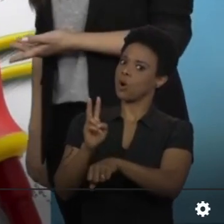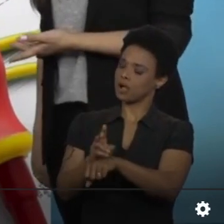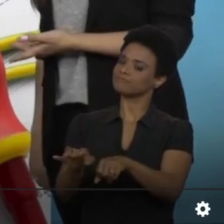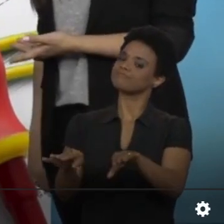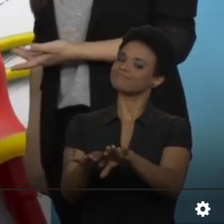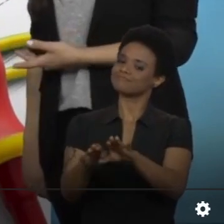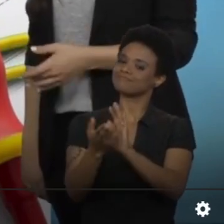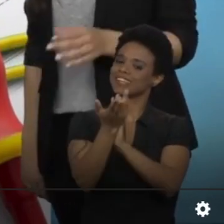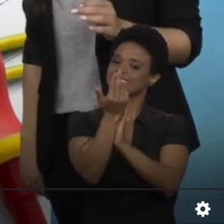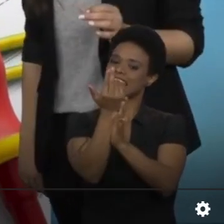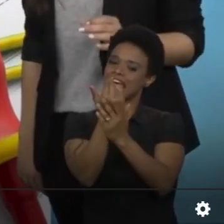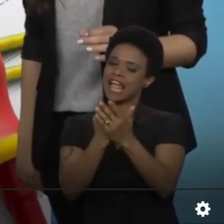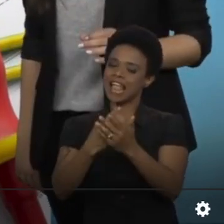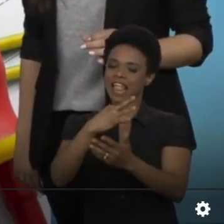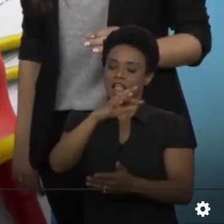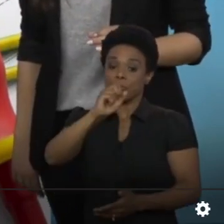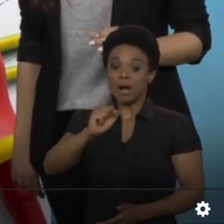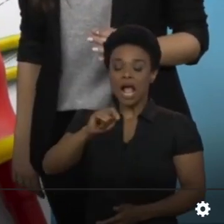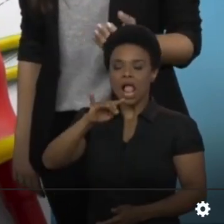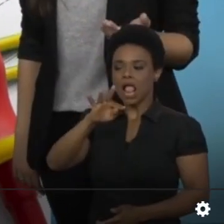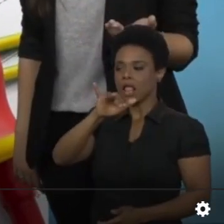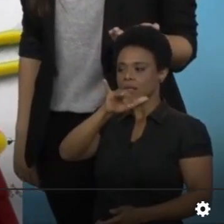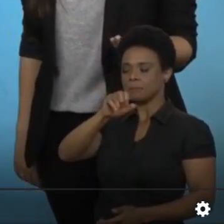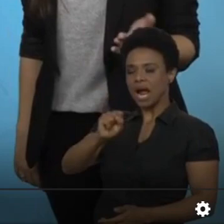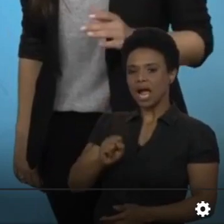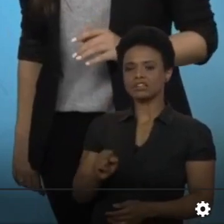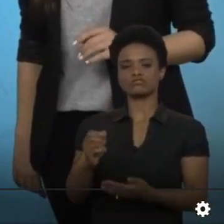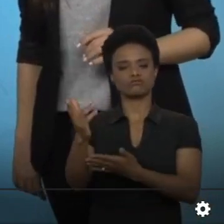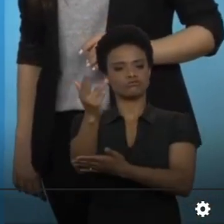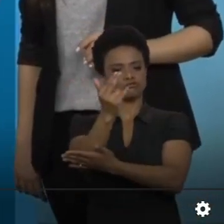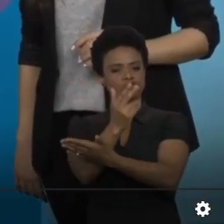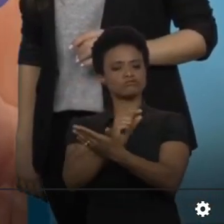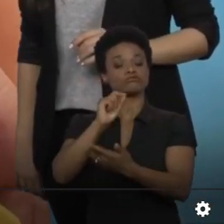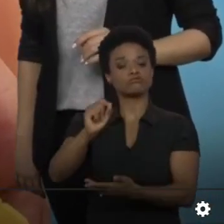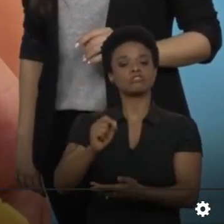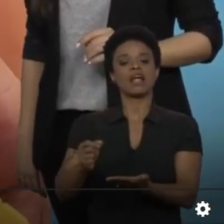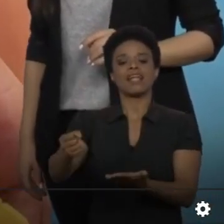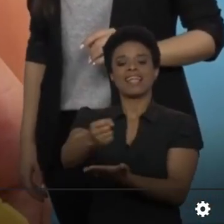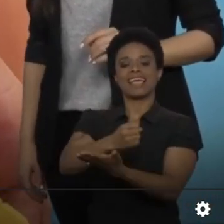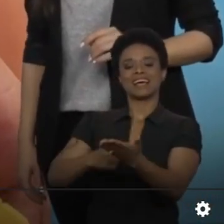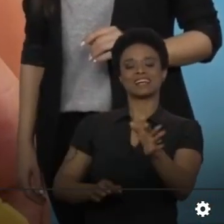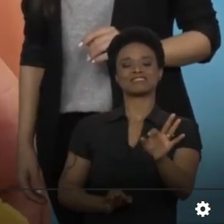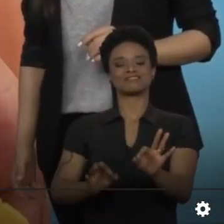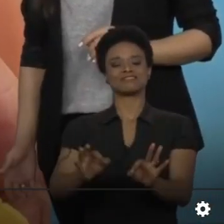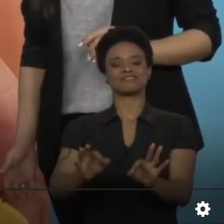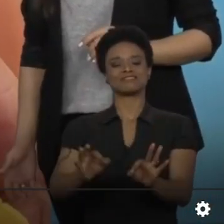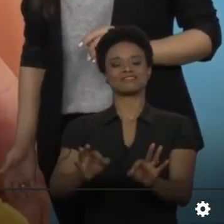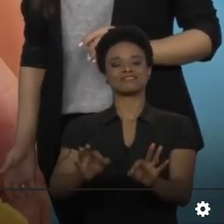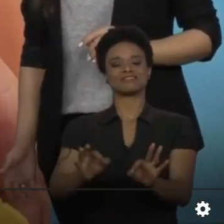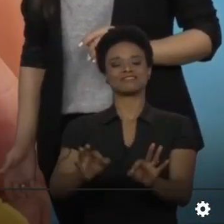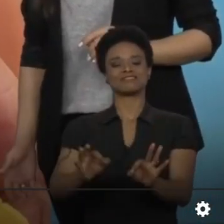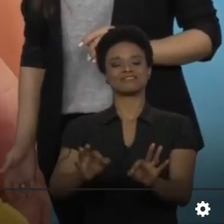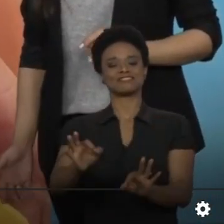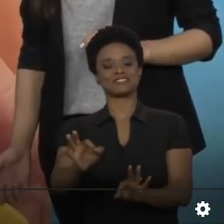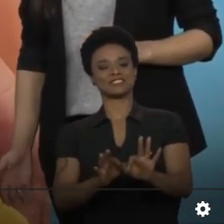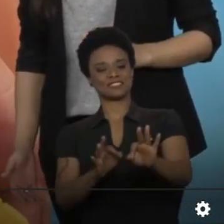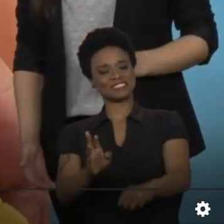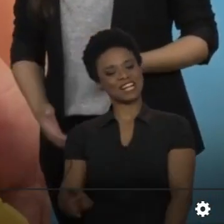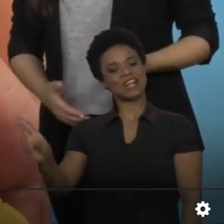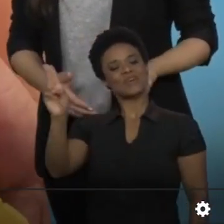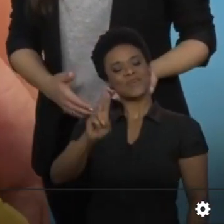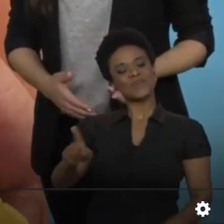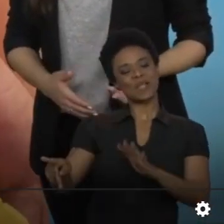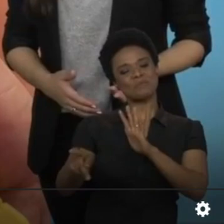as plantas baixas e os diagramas elétricos, eles são a base do projeto. Além de servirem como guia